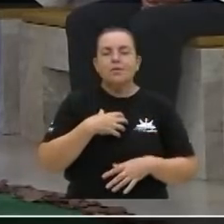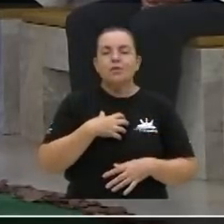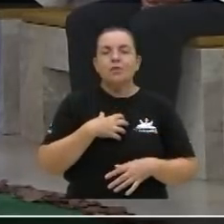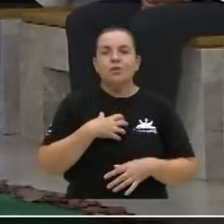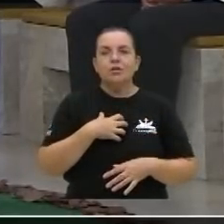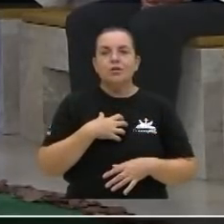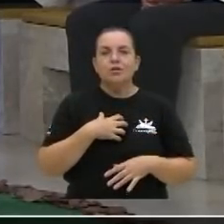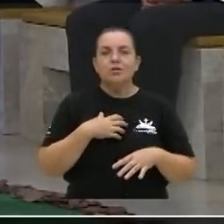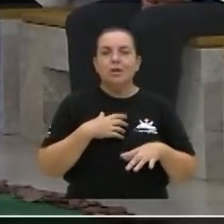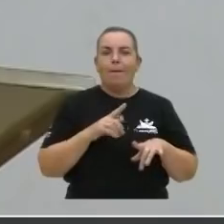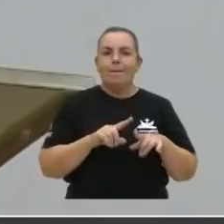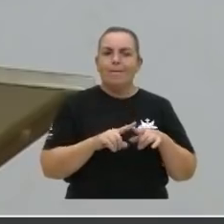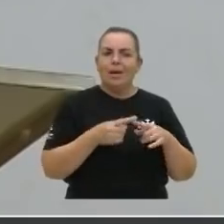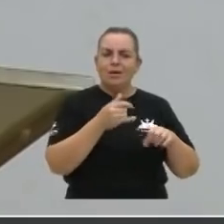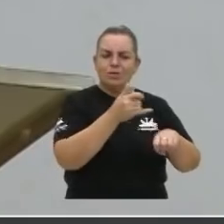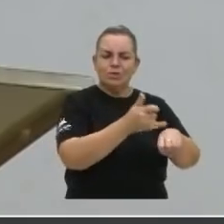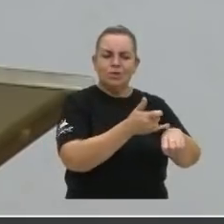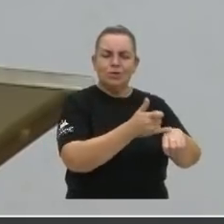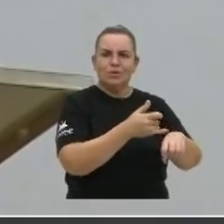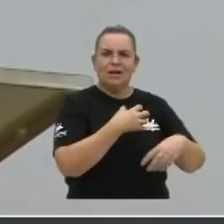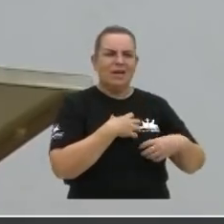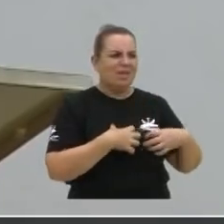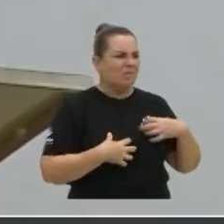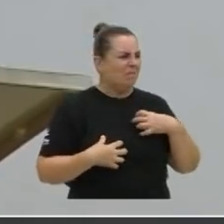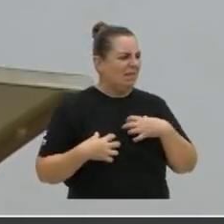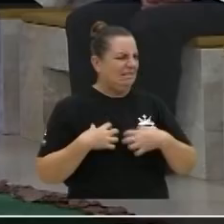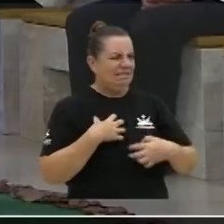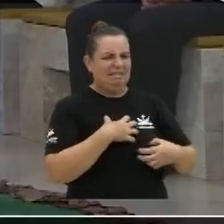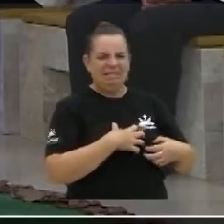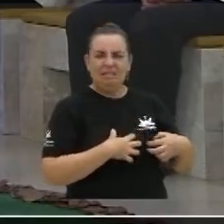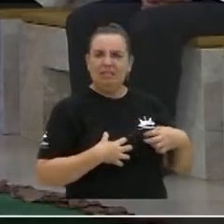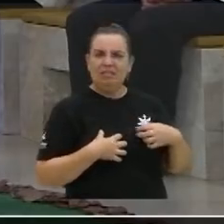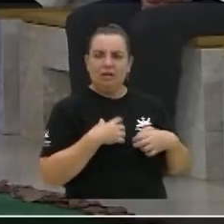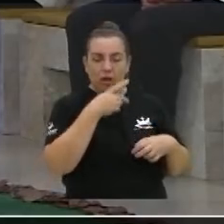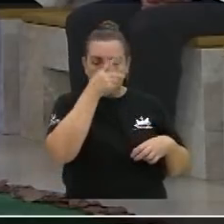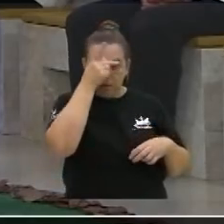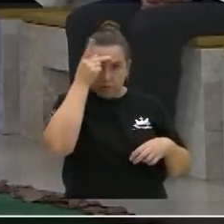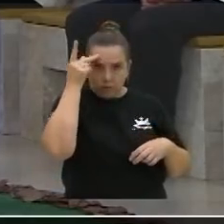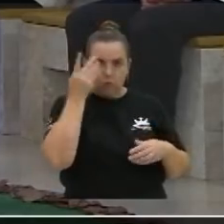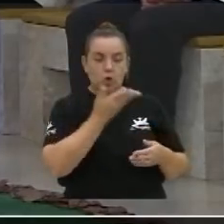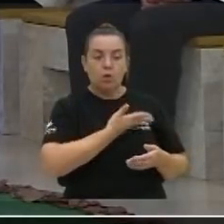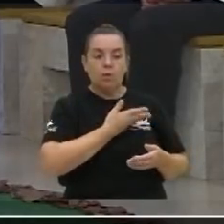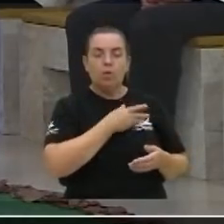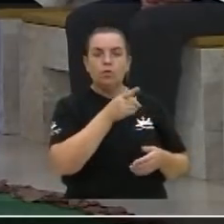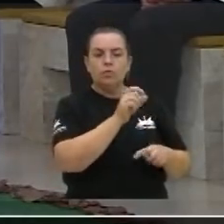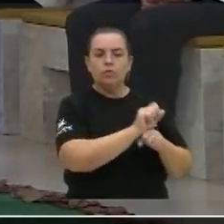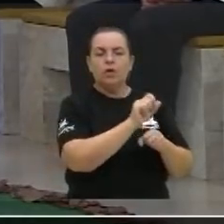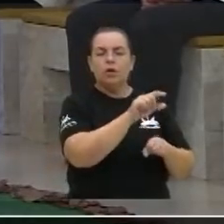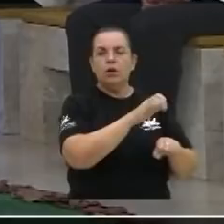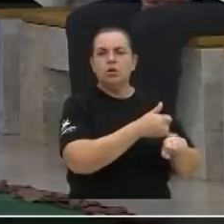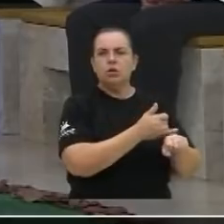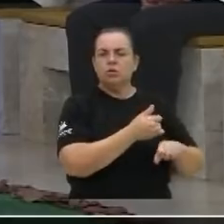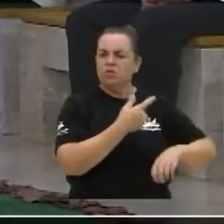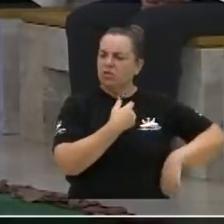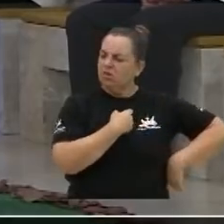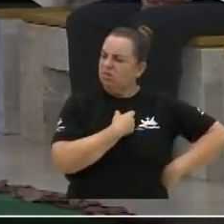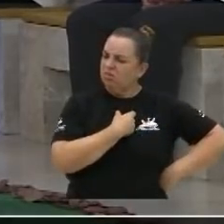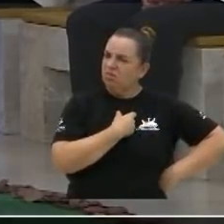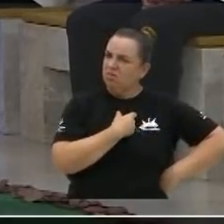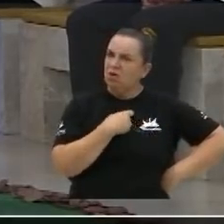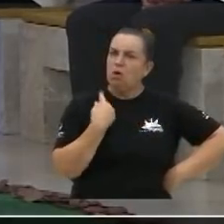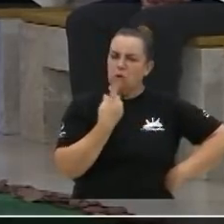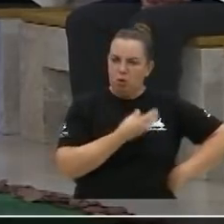Jerusalém se incomoda. Os que ficaram em Jerusalém, os apóstolos, espera aí, estamos ou